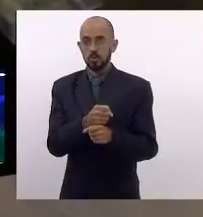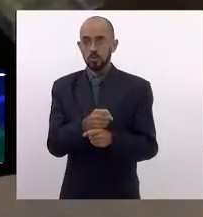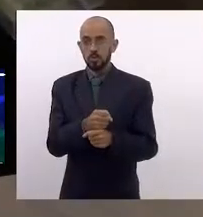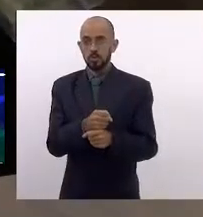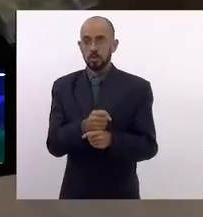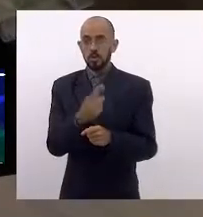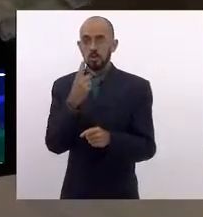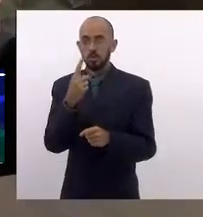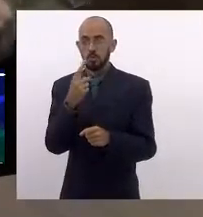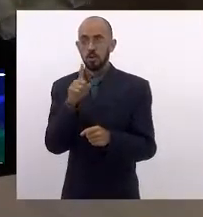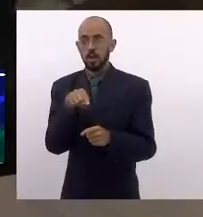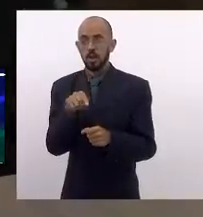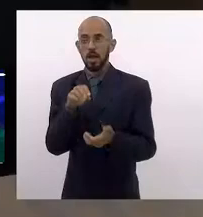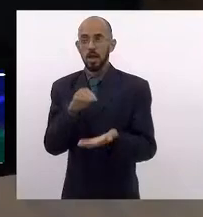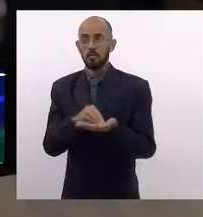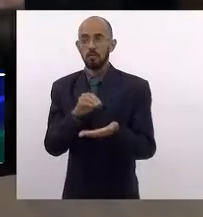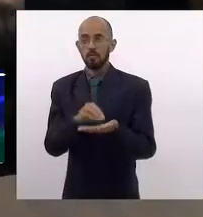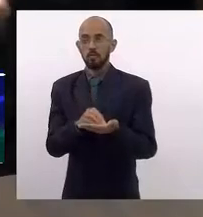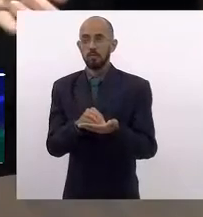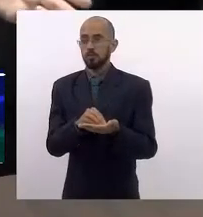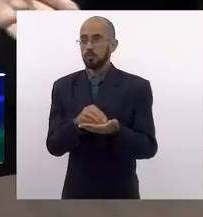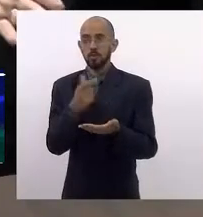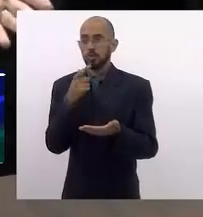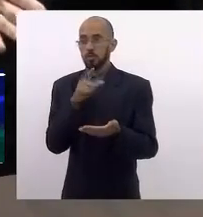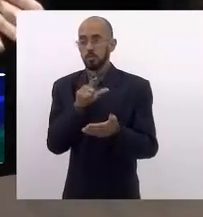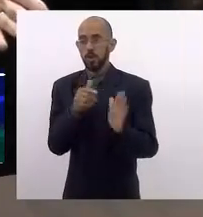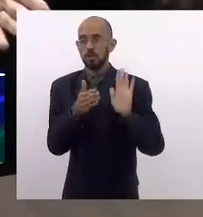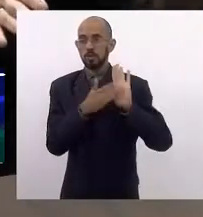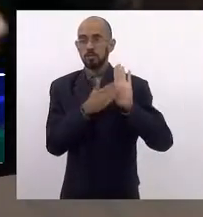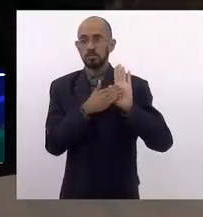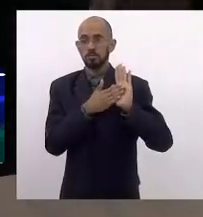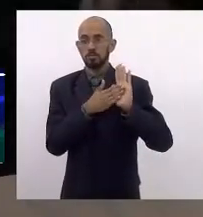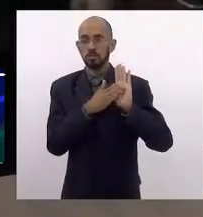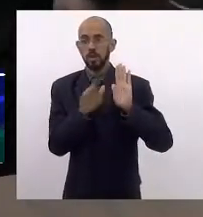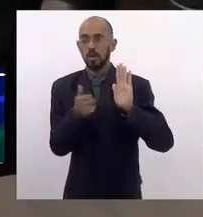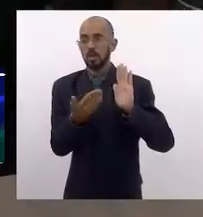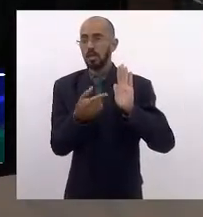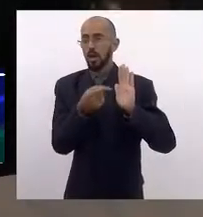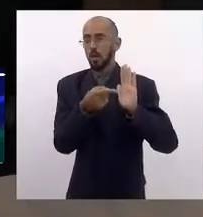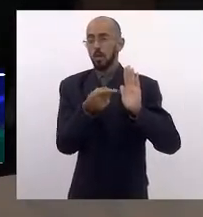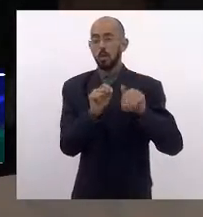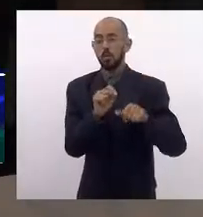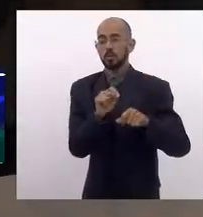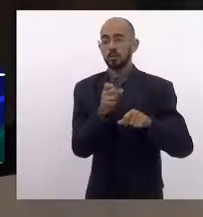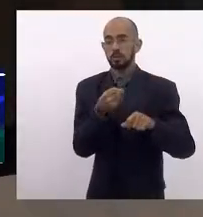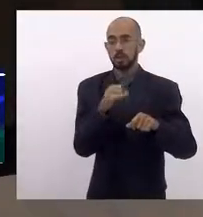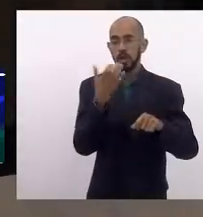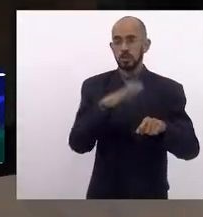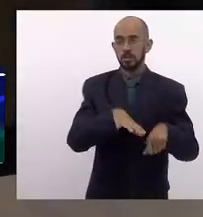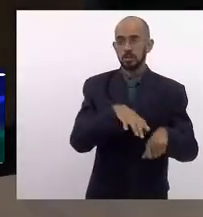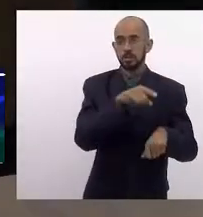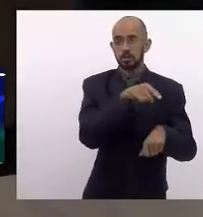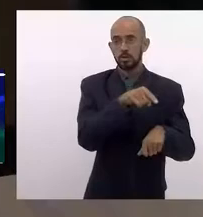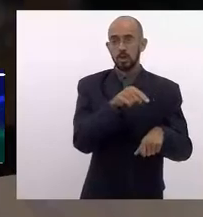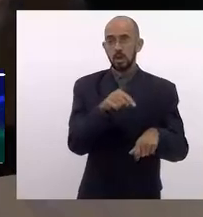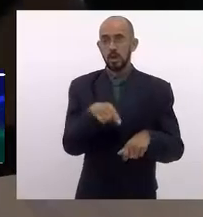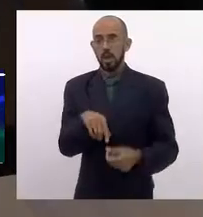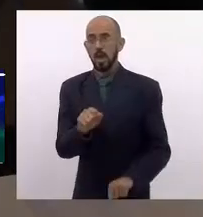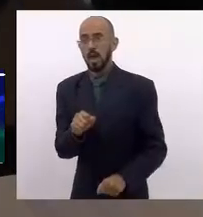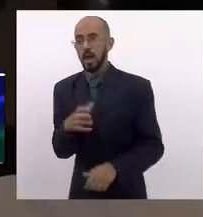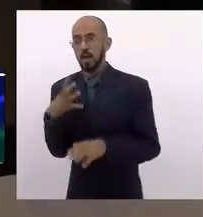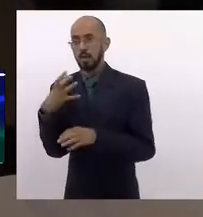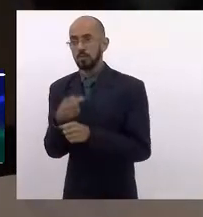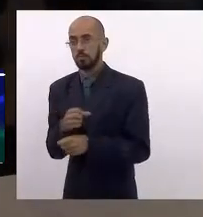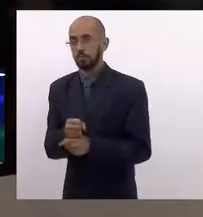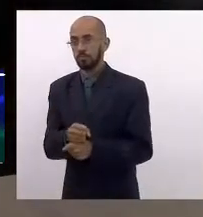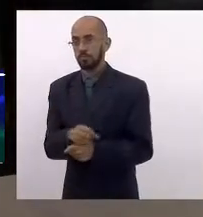é a inelegibilidade ora não cabe mais objeto se a rejeição de contas o que prevêem inelegibilidade com ela